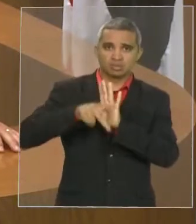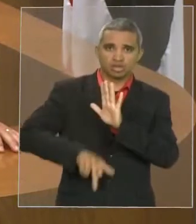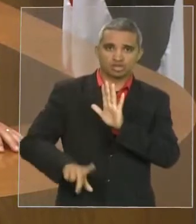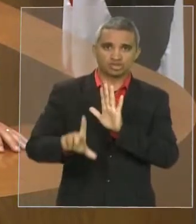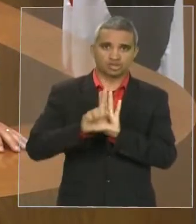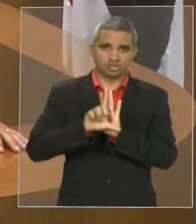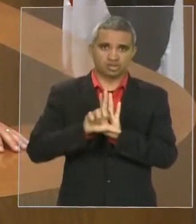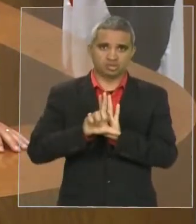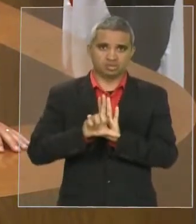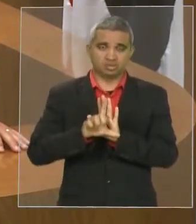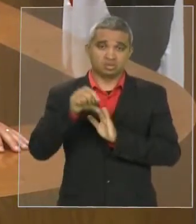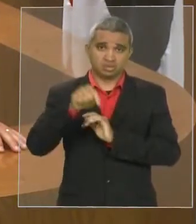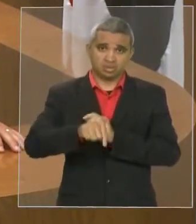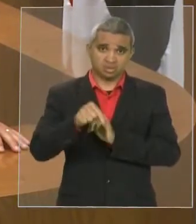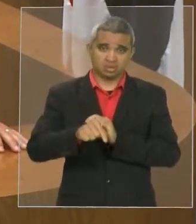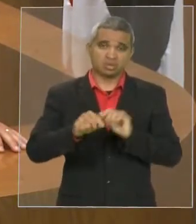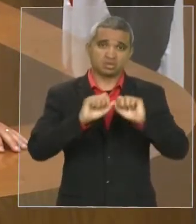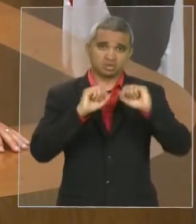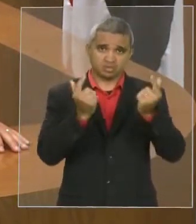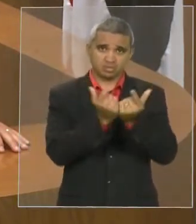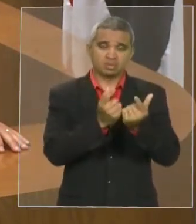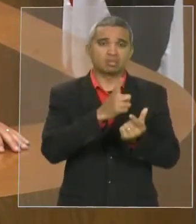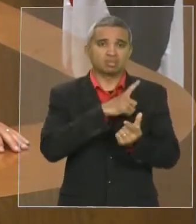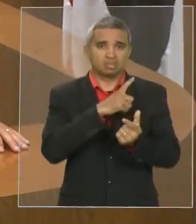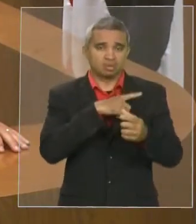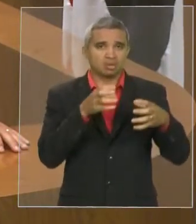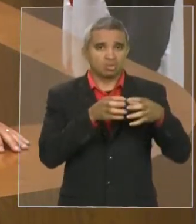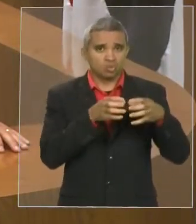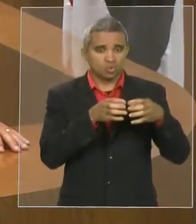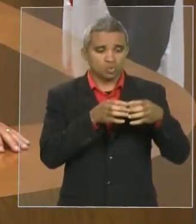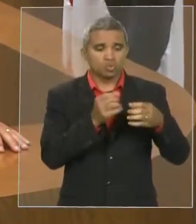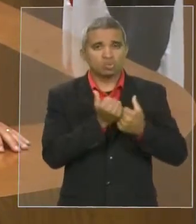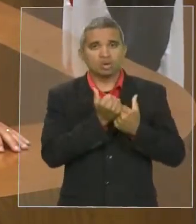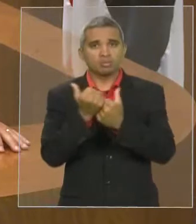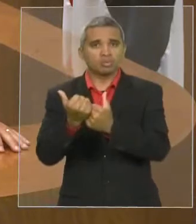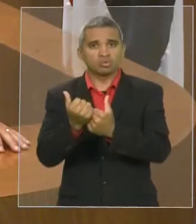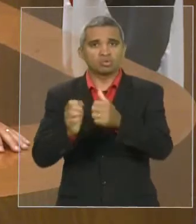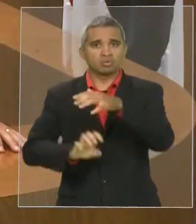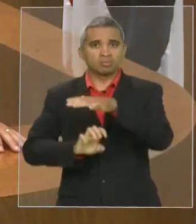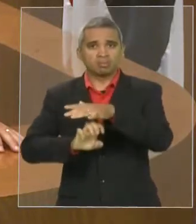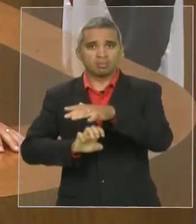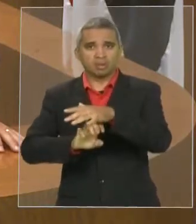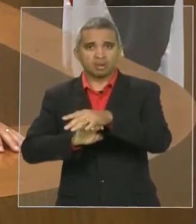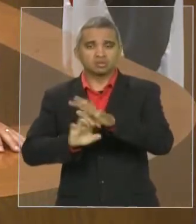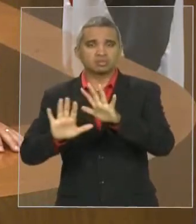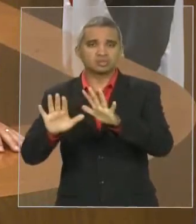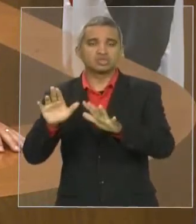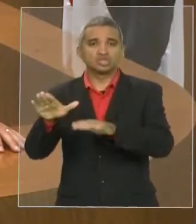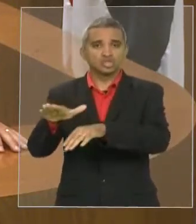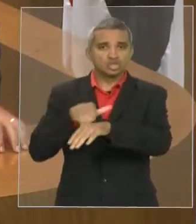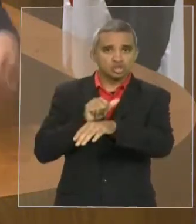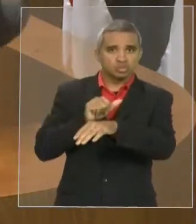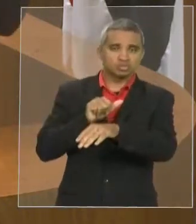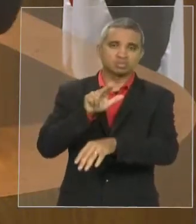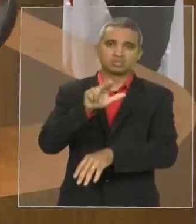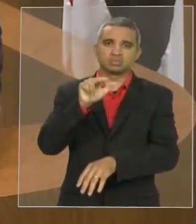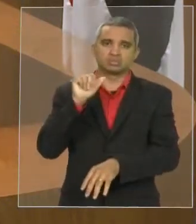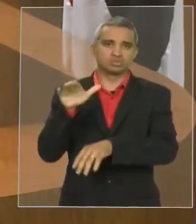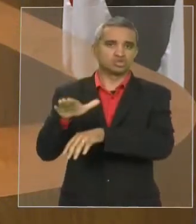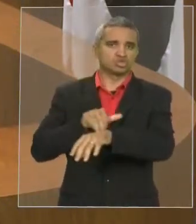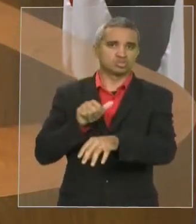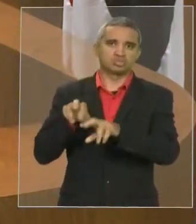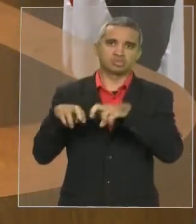deputado Max. Na China, por exemplo, deputado Max, só existe um partido. E lá as matérias que são encaminhadas, todos votam. É